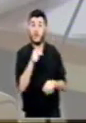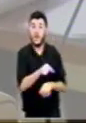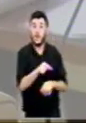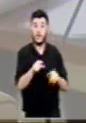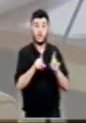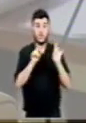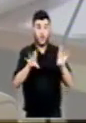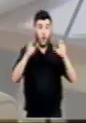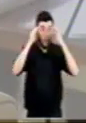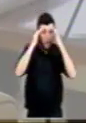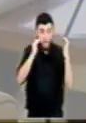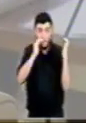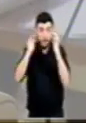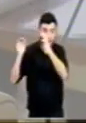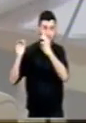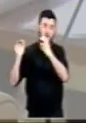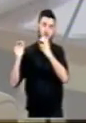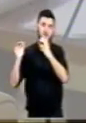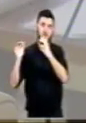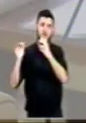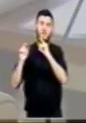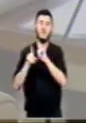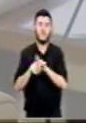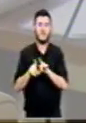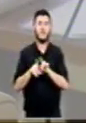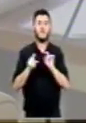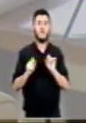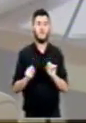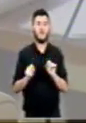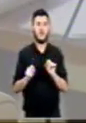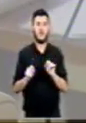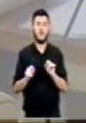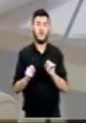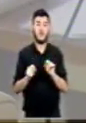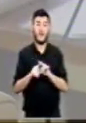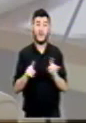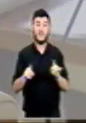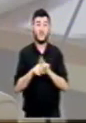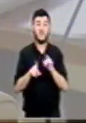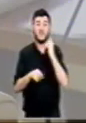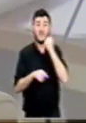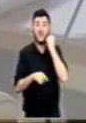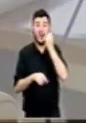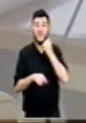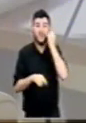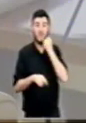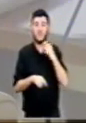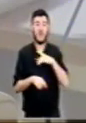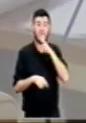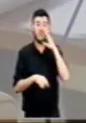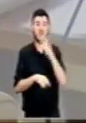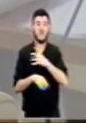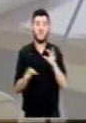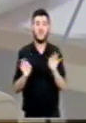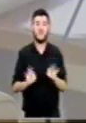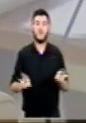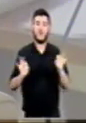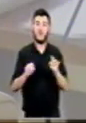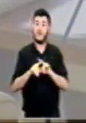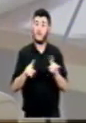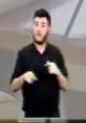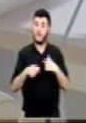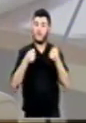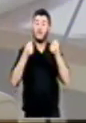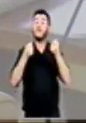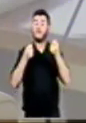de terceiro não indicado na ocasião. É o que está constante dessa citação que